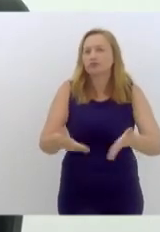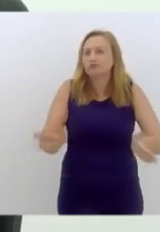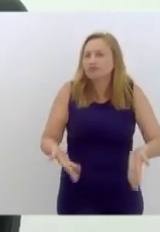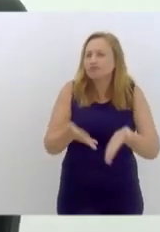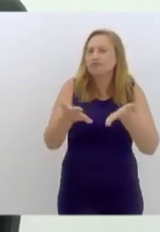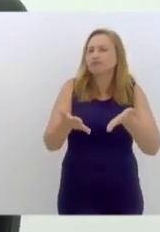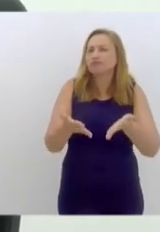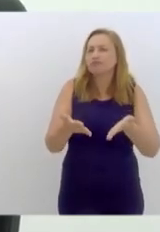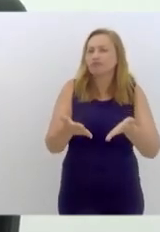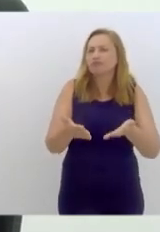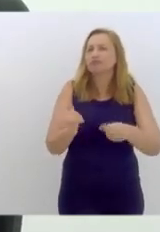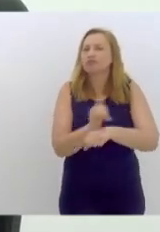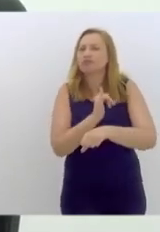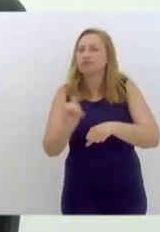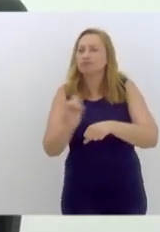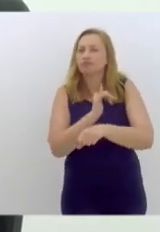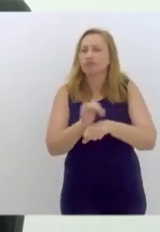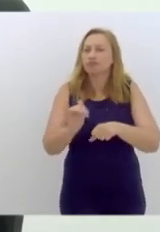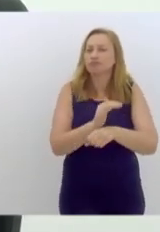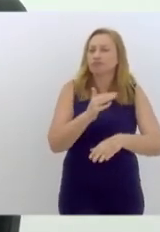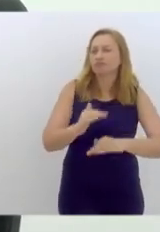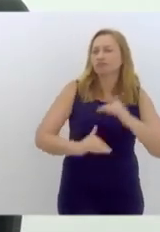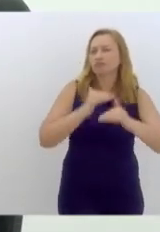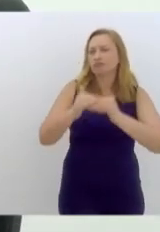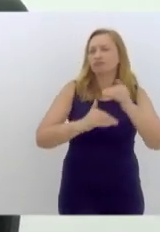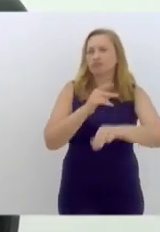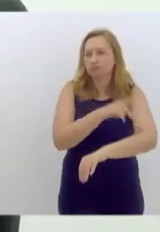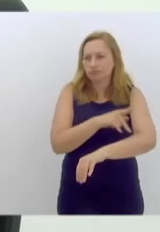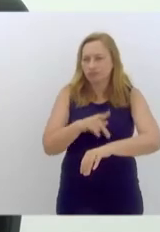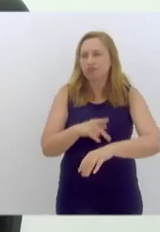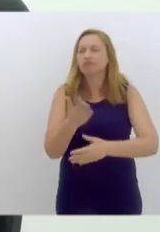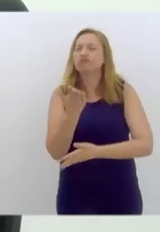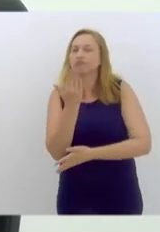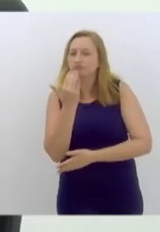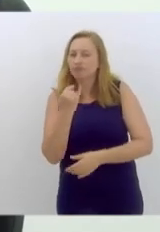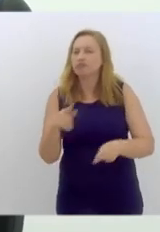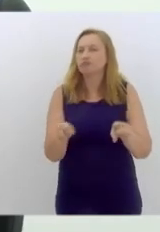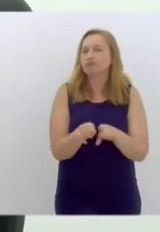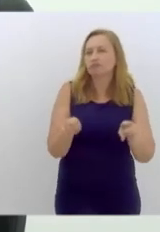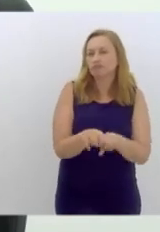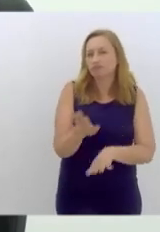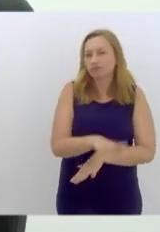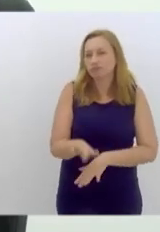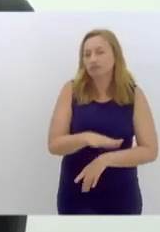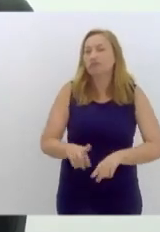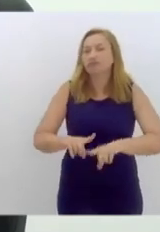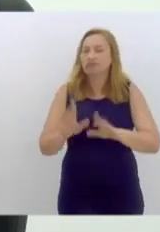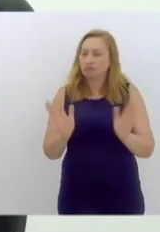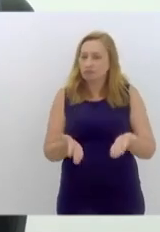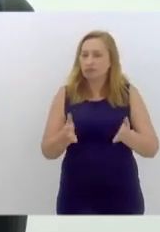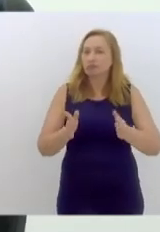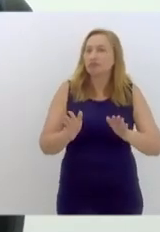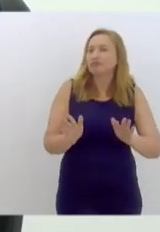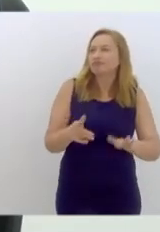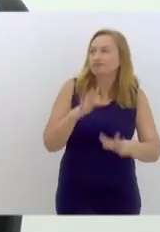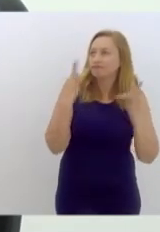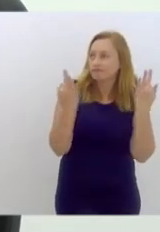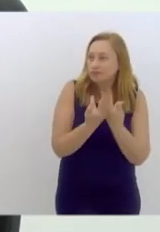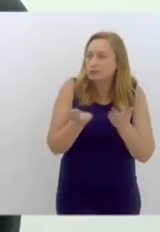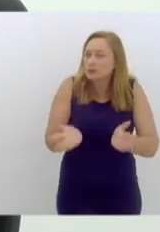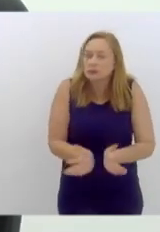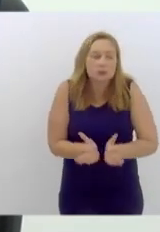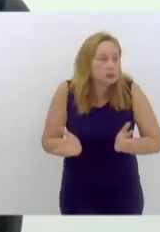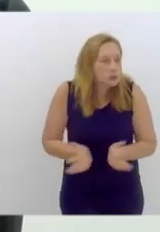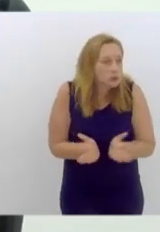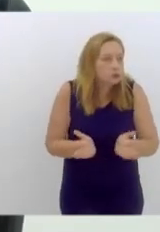estímulos alternativos ao desenvolvimento pedagógico, cognitivo, inclusive alimentar das crianças. Agora, as famílias em situação de